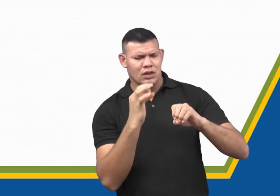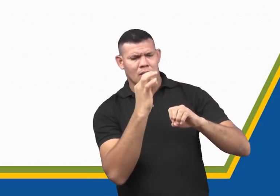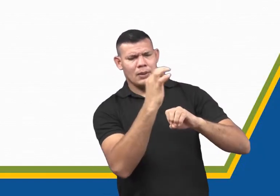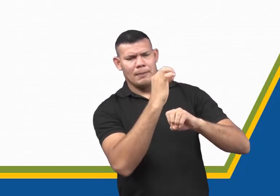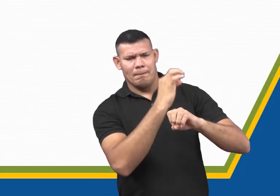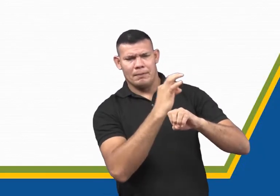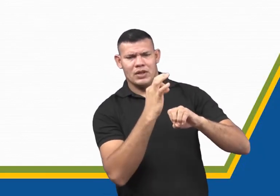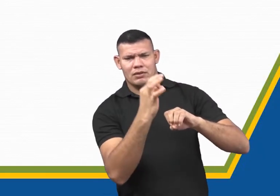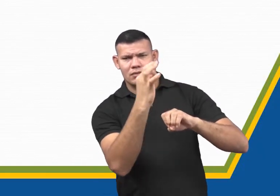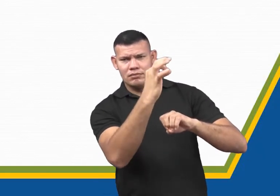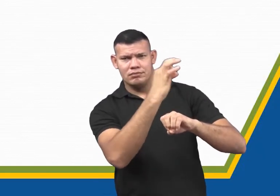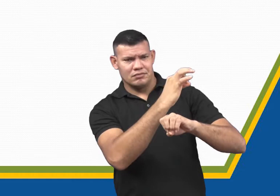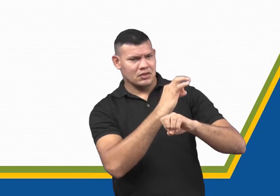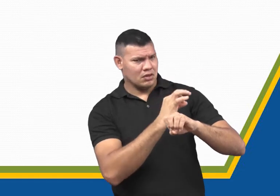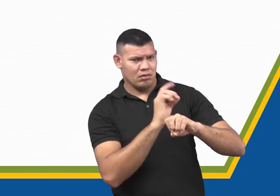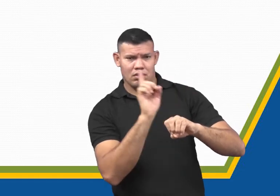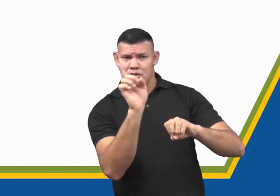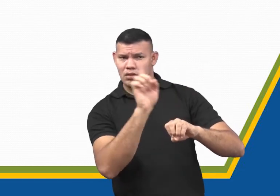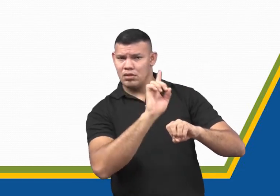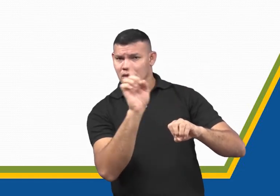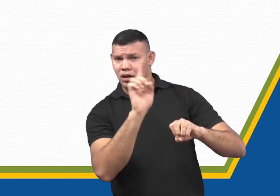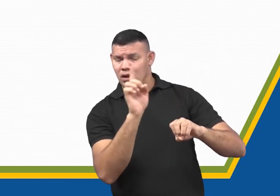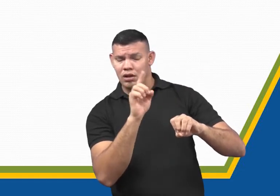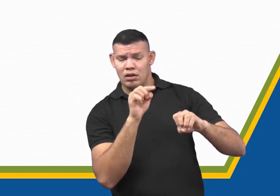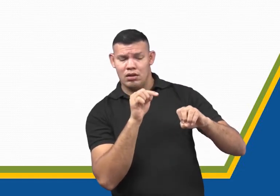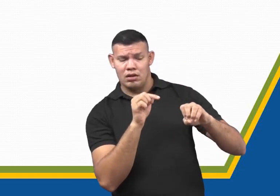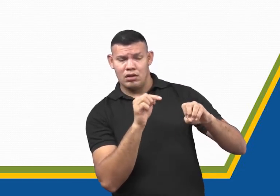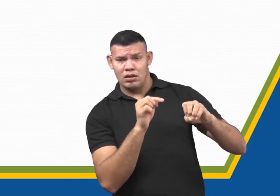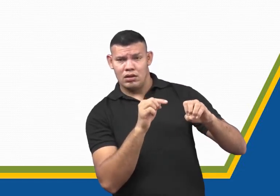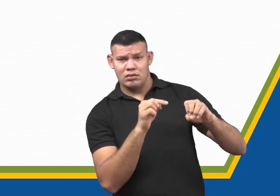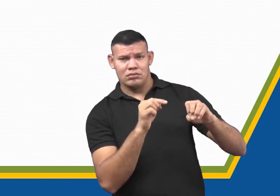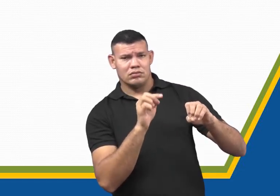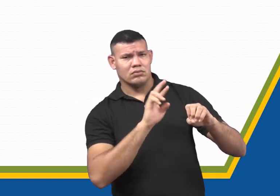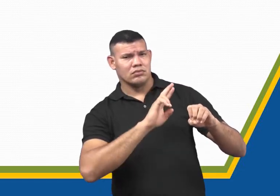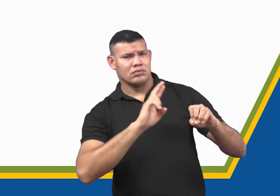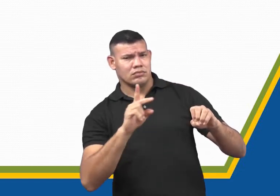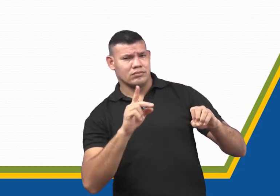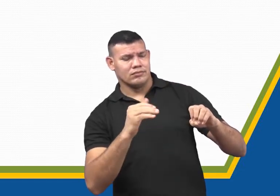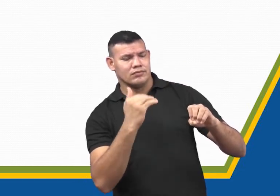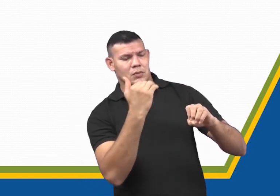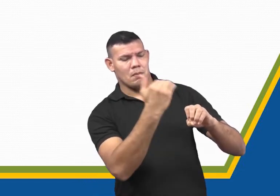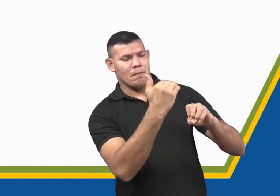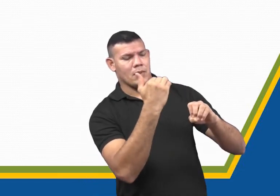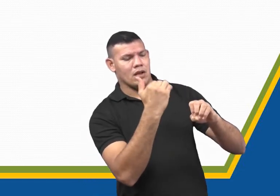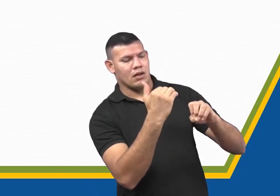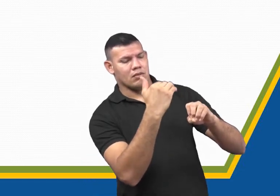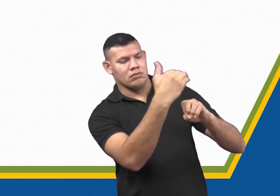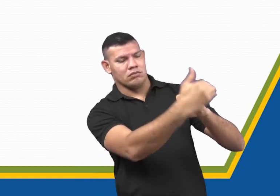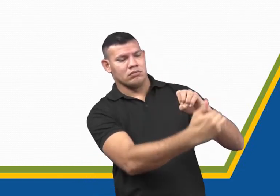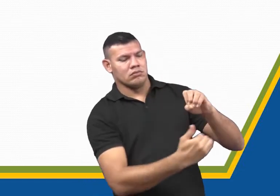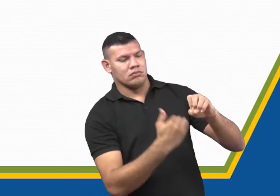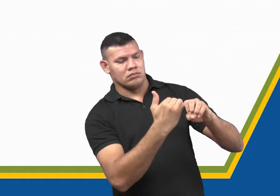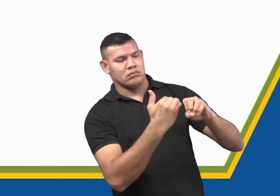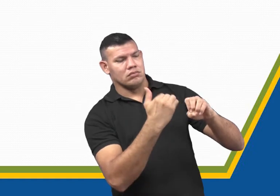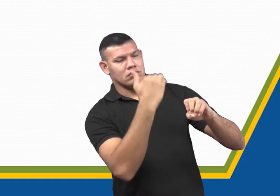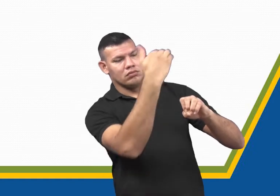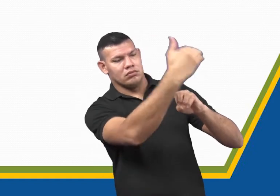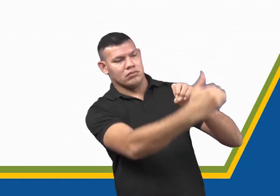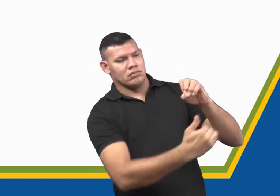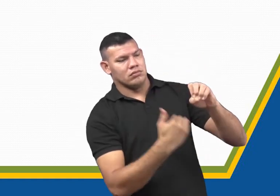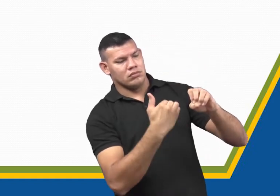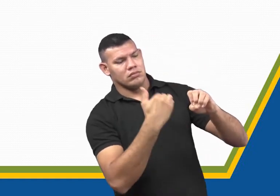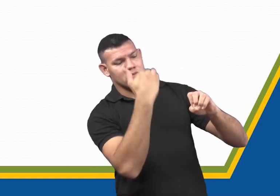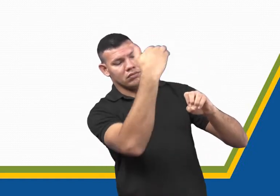bem próximo ao núcleo? Não. Então, nós temos o que nós chamamos de camadas ou níveis de energia.